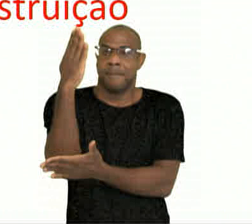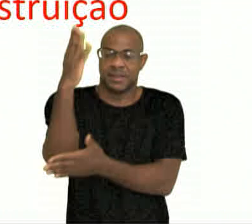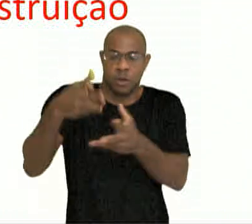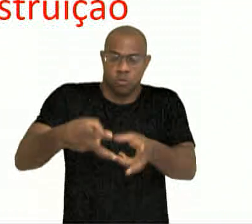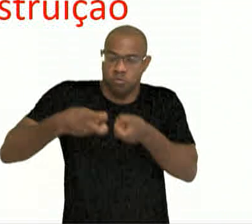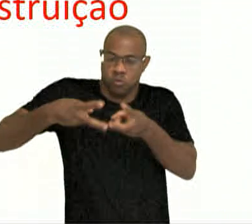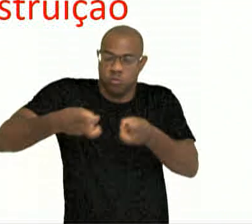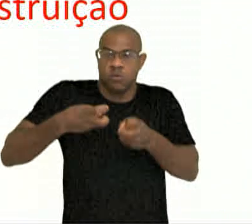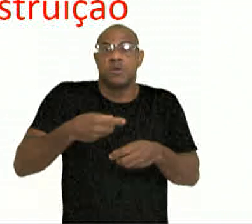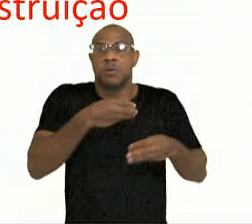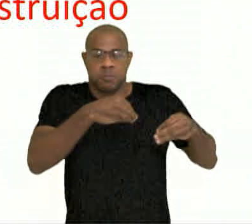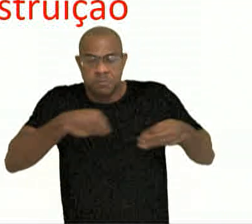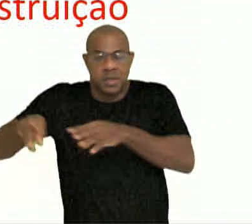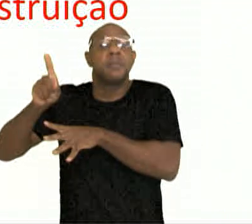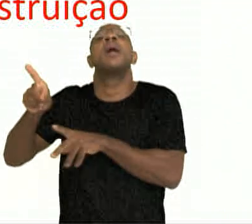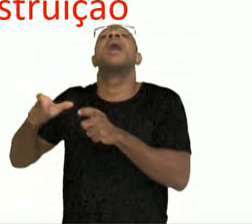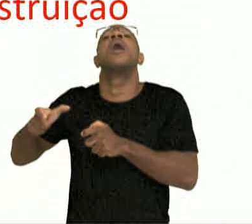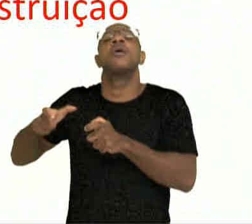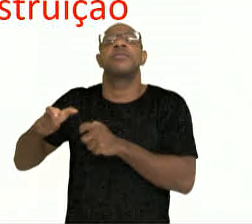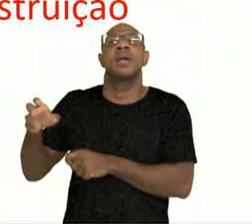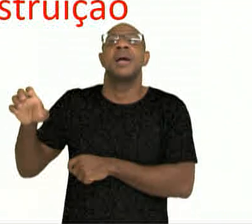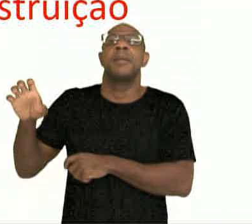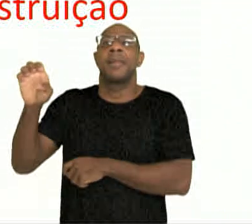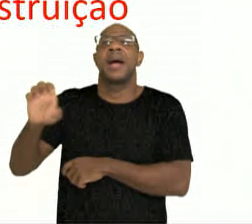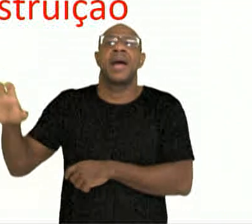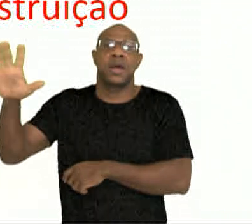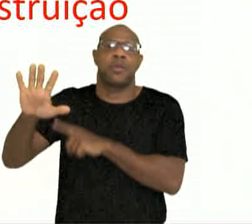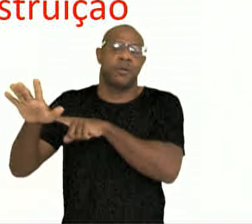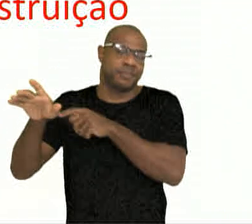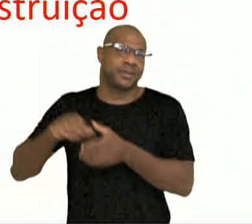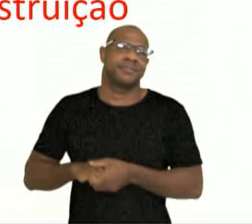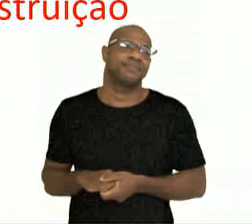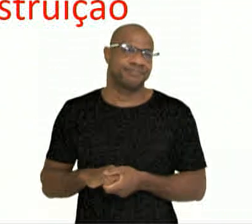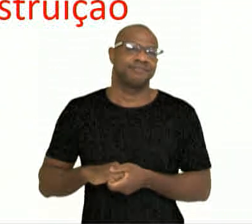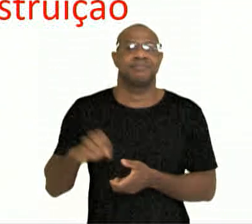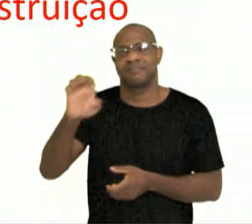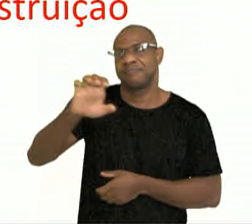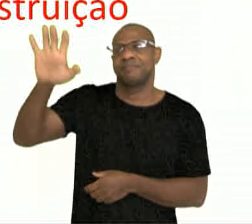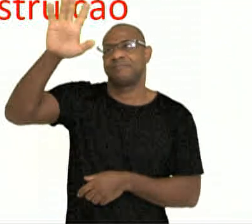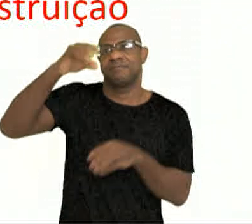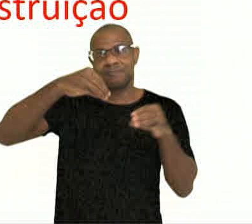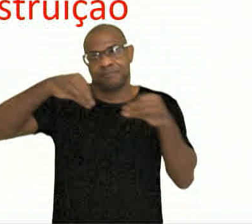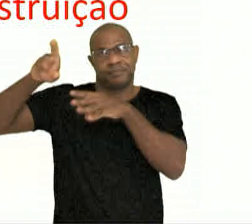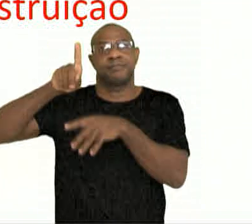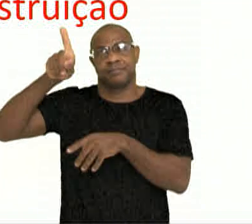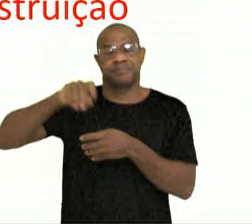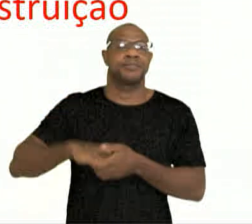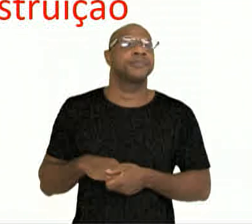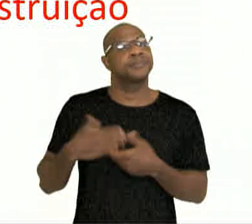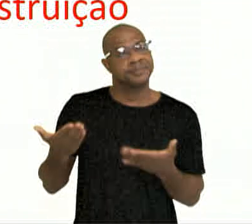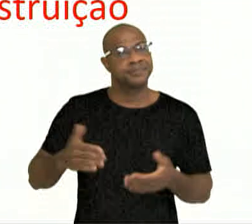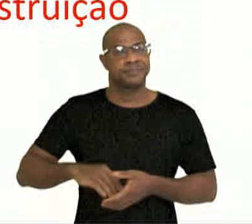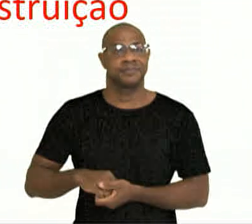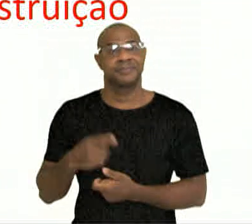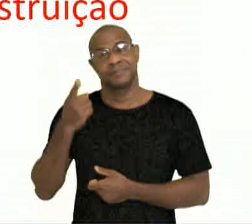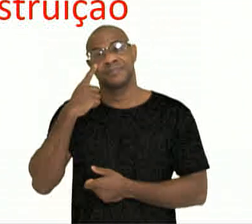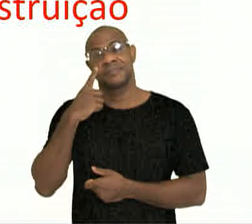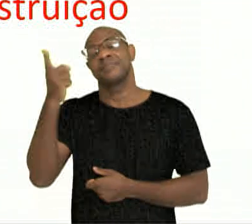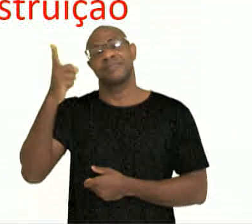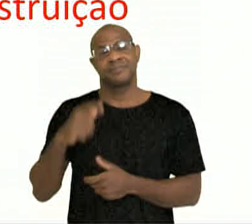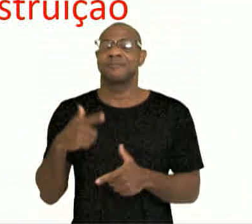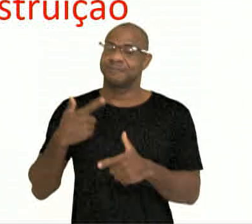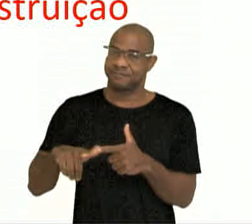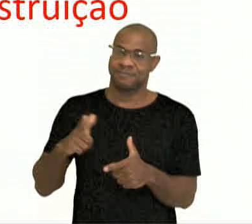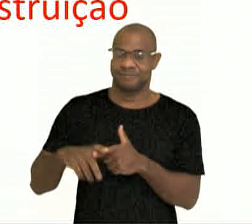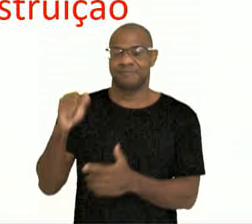para a Europa, principalmente para atender as necessidades lá das atividades econômicas europeias. Então, vejam aqui como